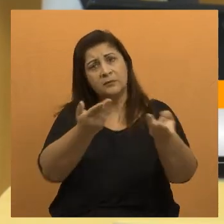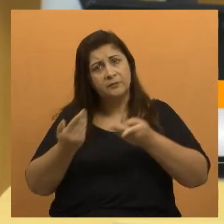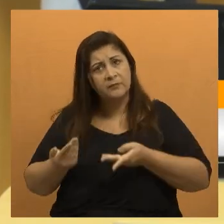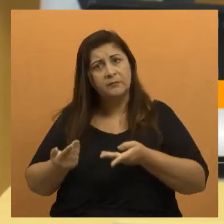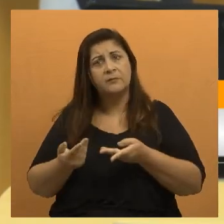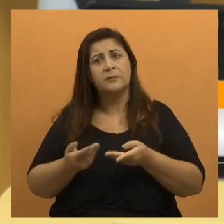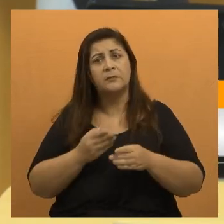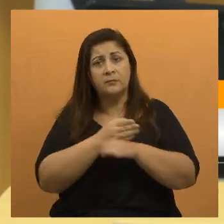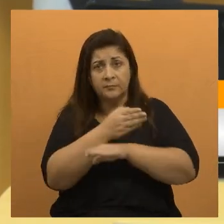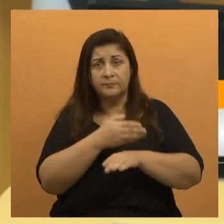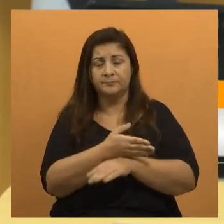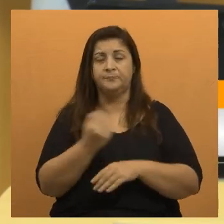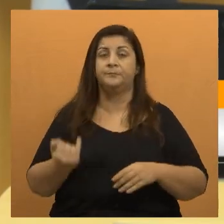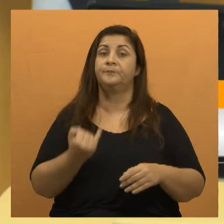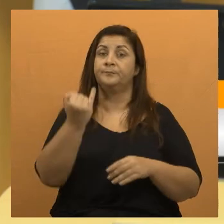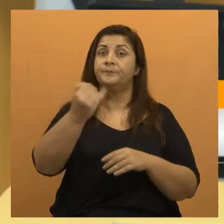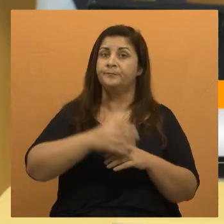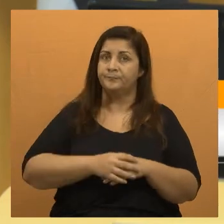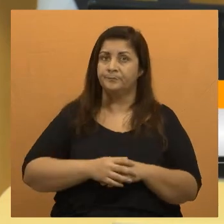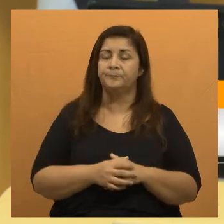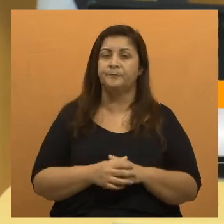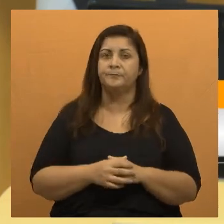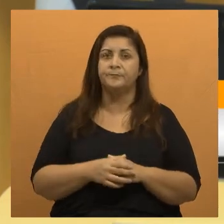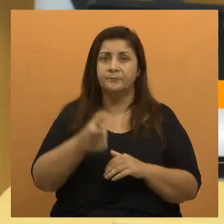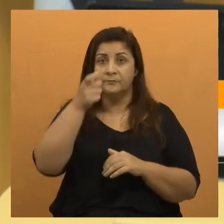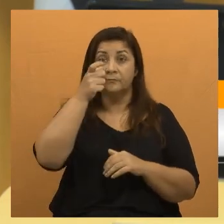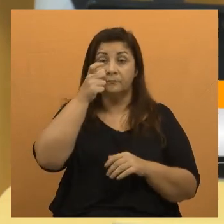parte do CONSEG, entendeu?